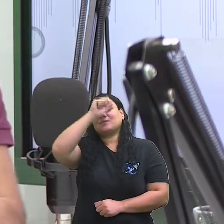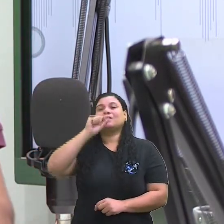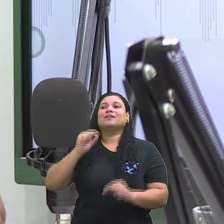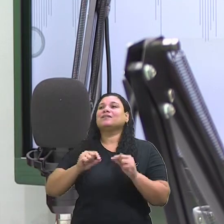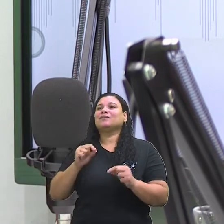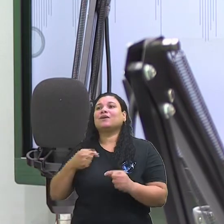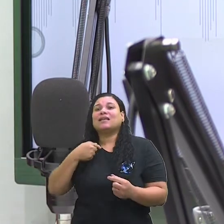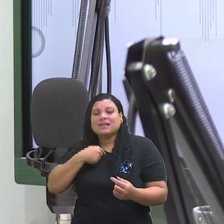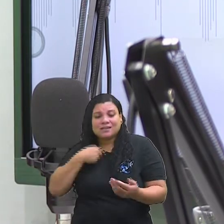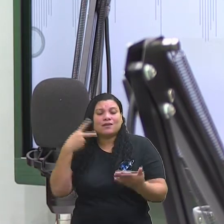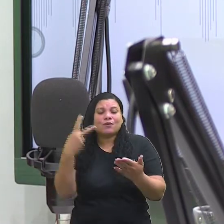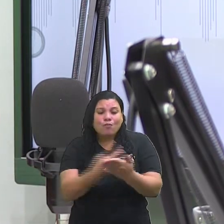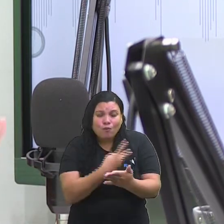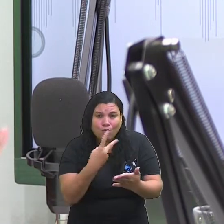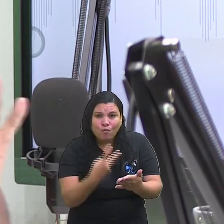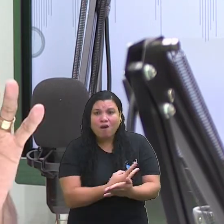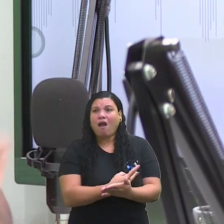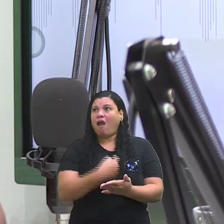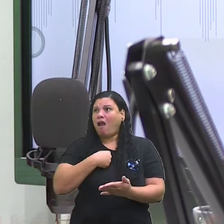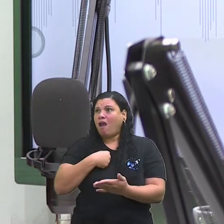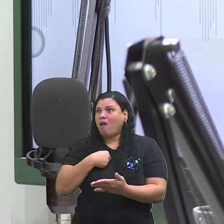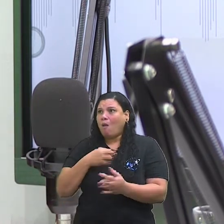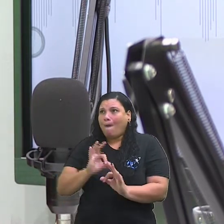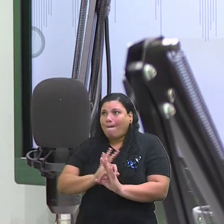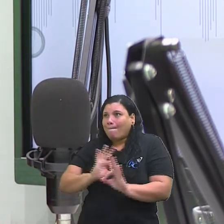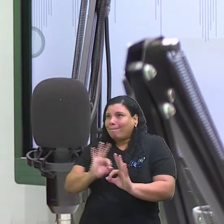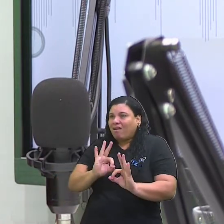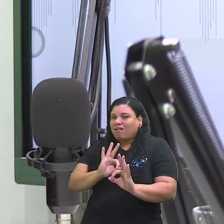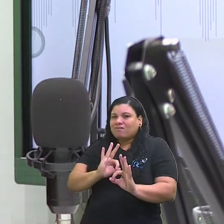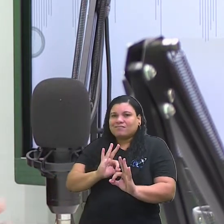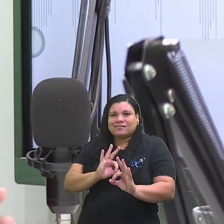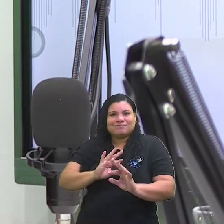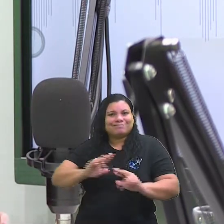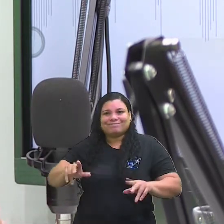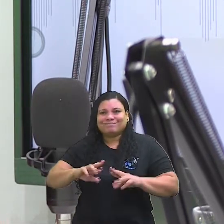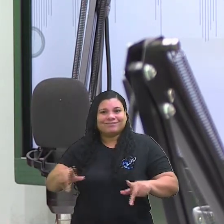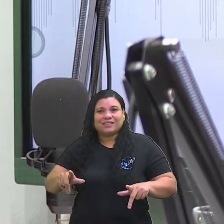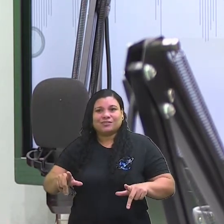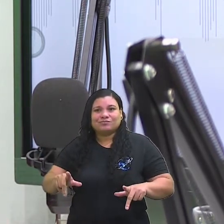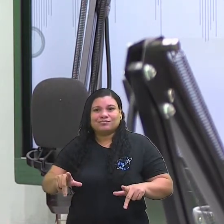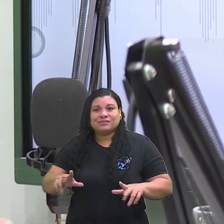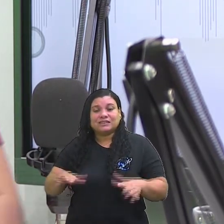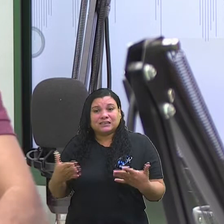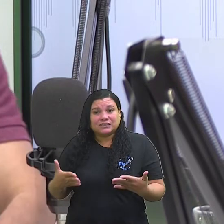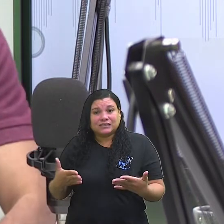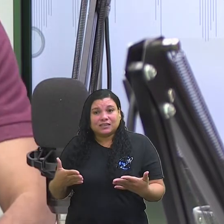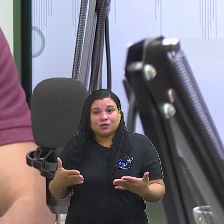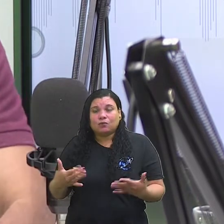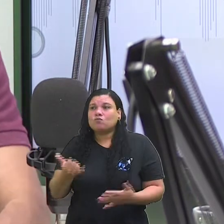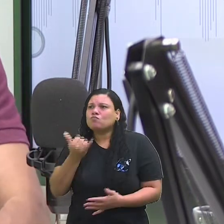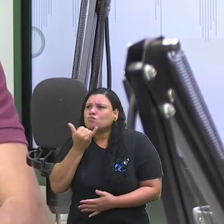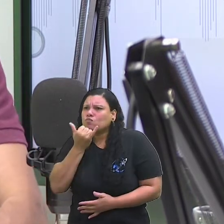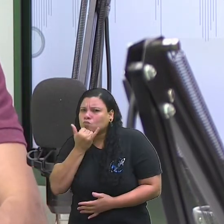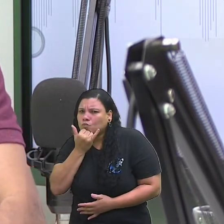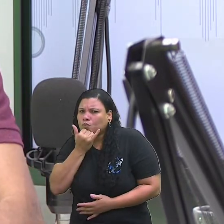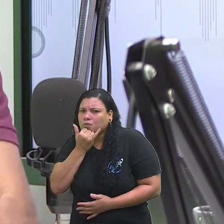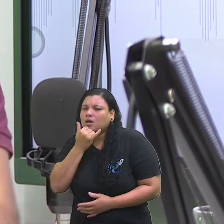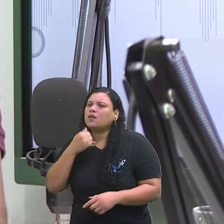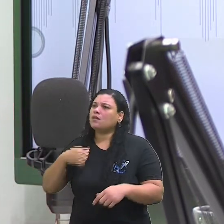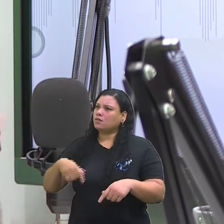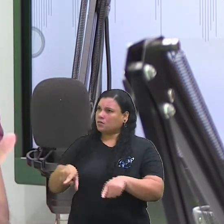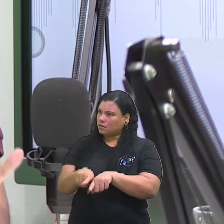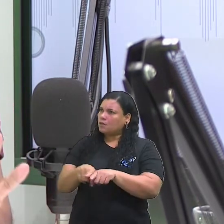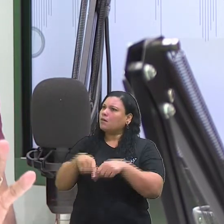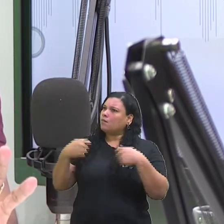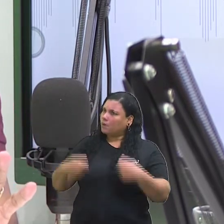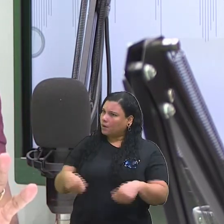fechar as portas agora para um relacionamento com um filho meu, porque esse filho meu pisou na bola. A partir de agora, é o seguinte, não lhe